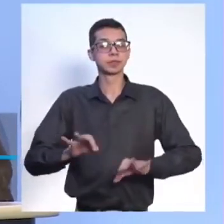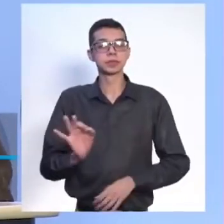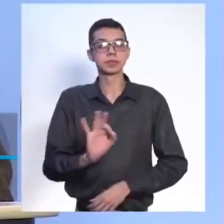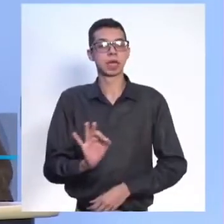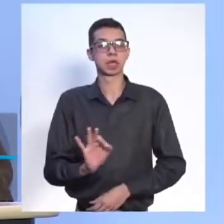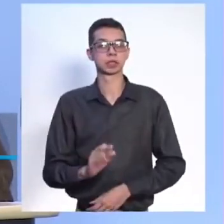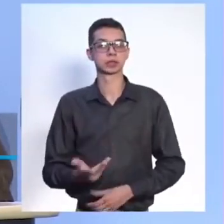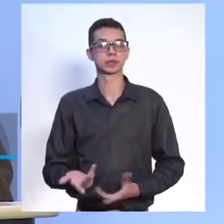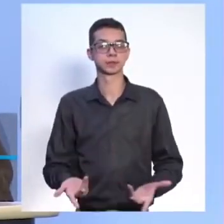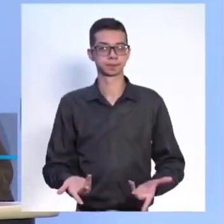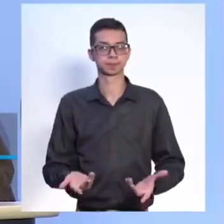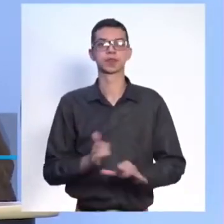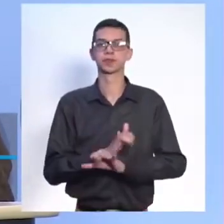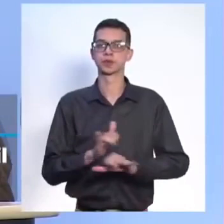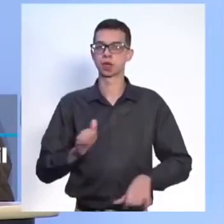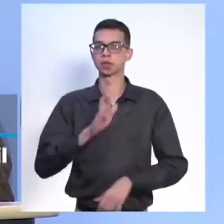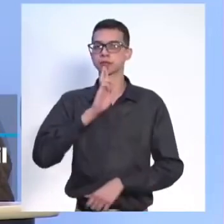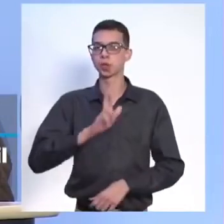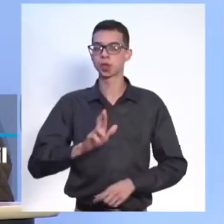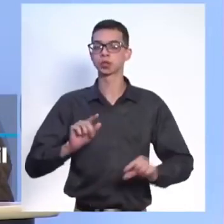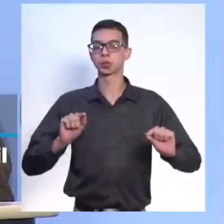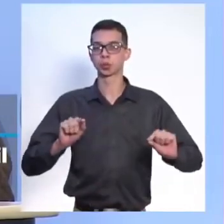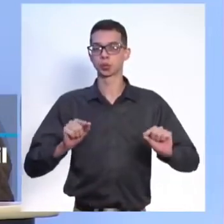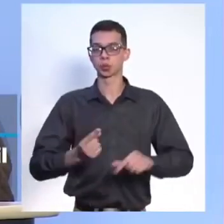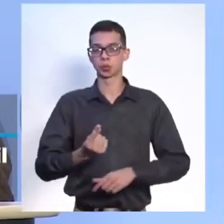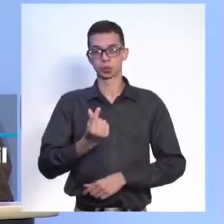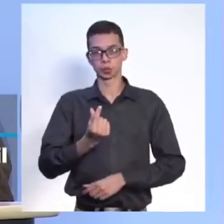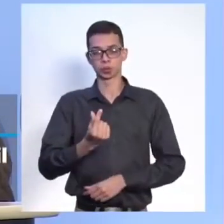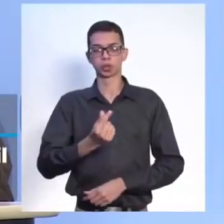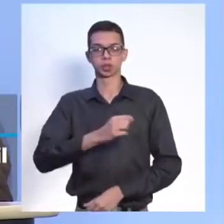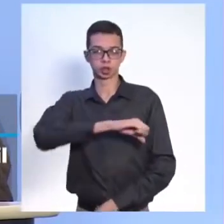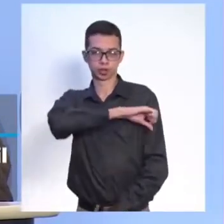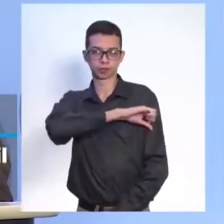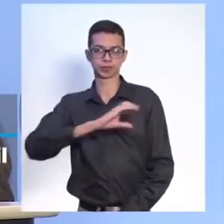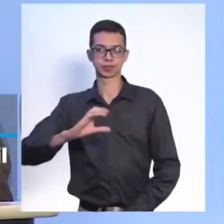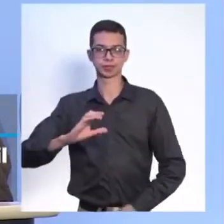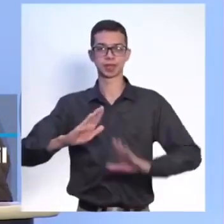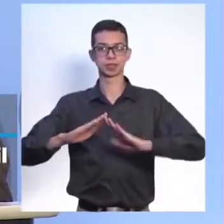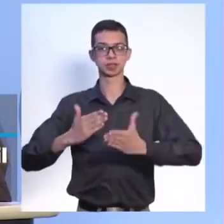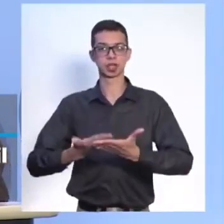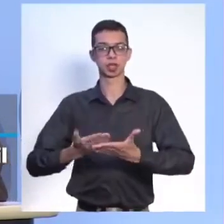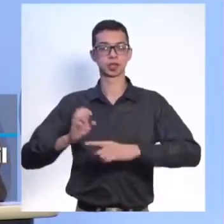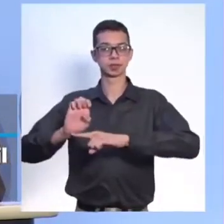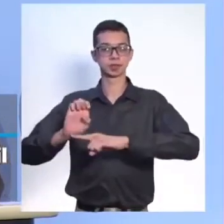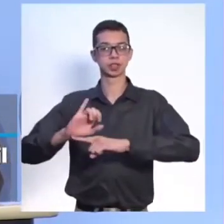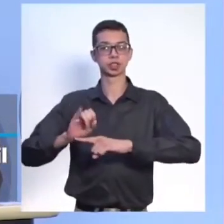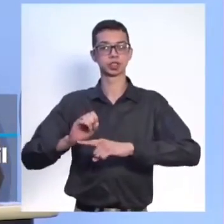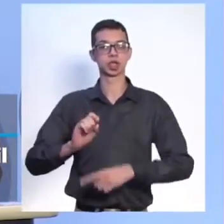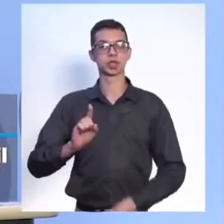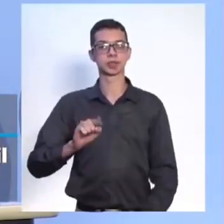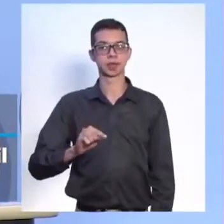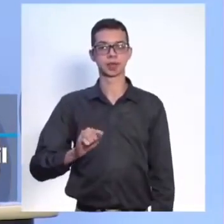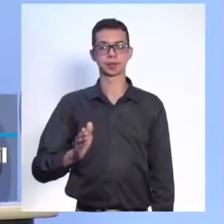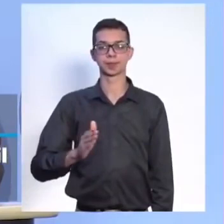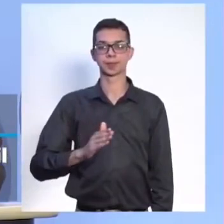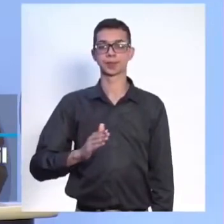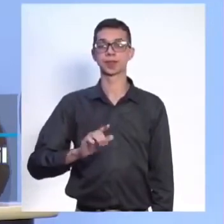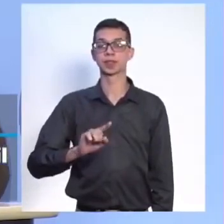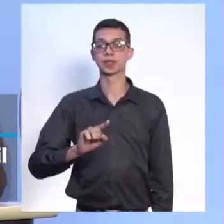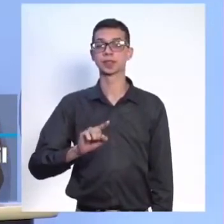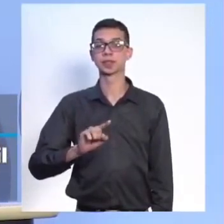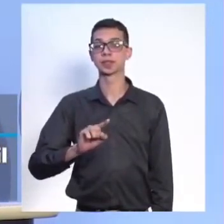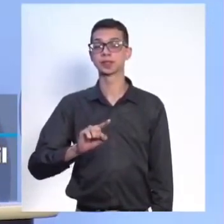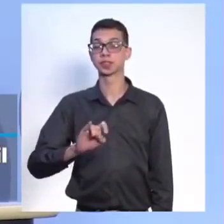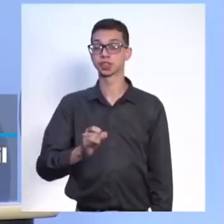a resposta do Diego, do 9º ano C da Escola Estadual José Zanovelli. Todas essas